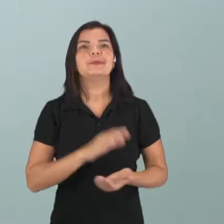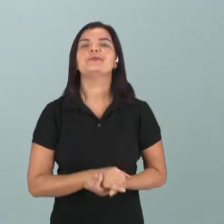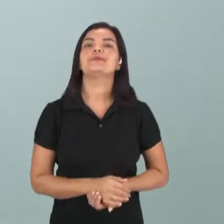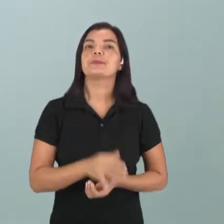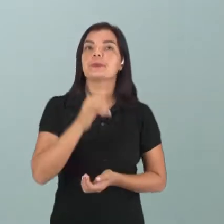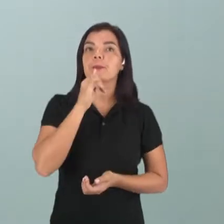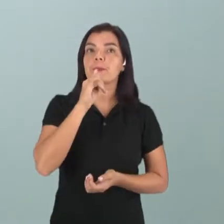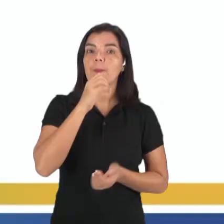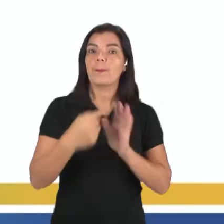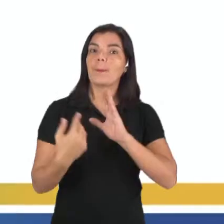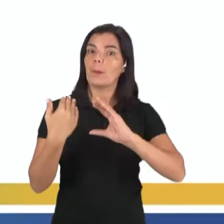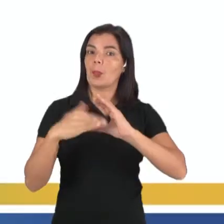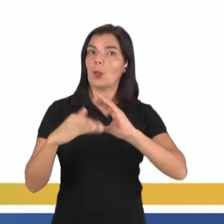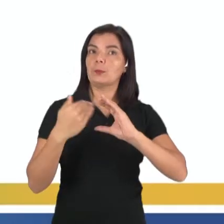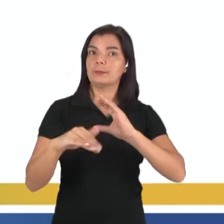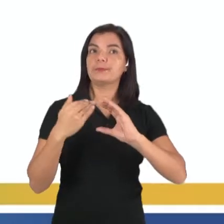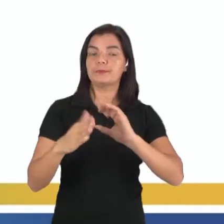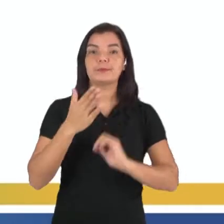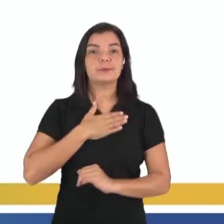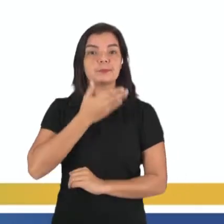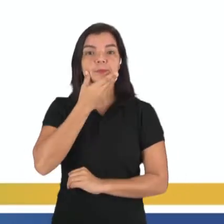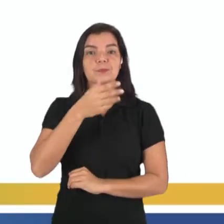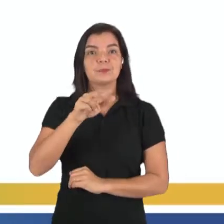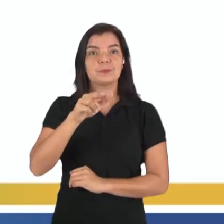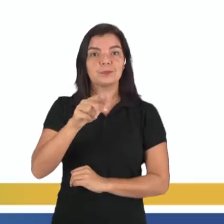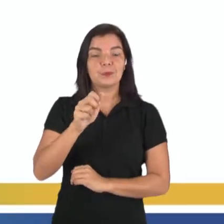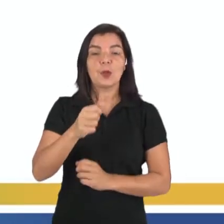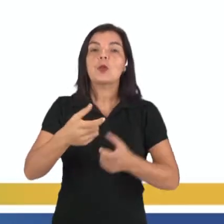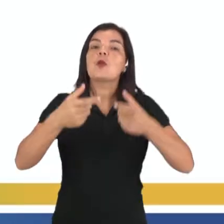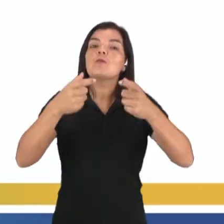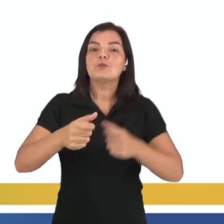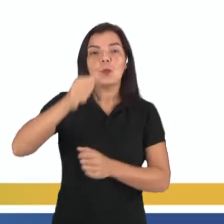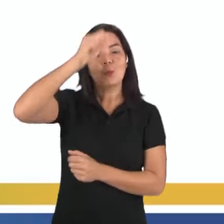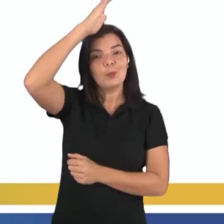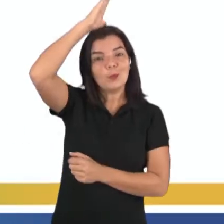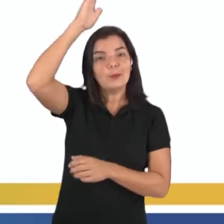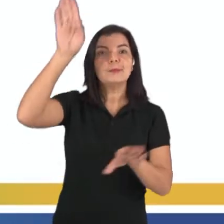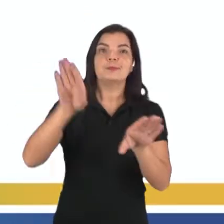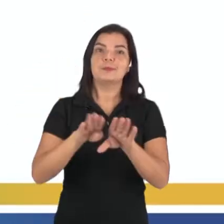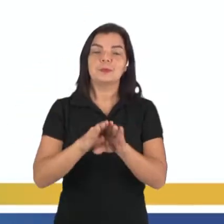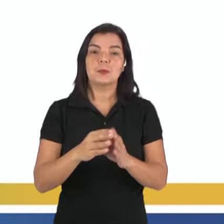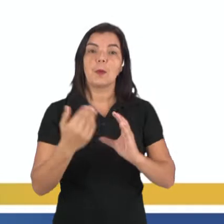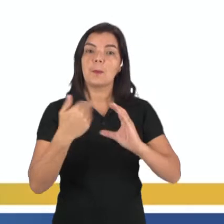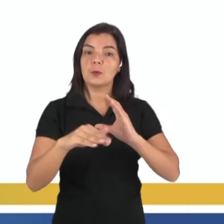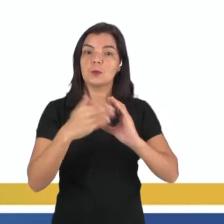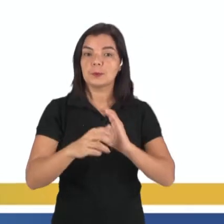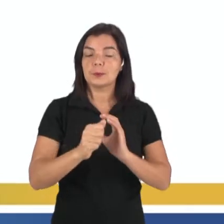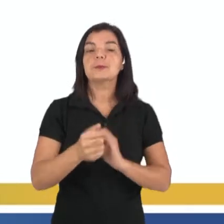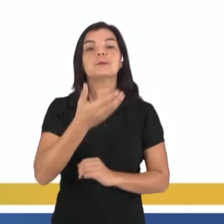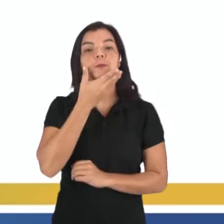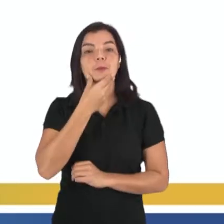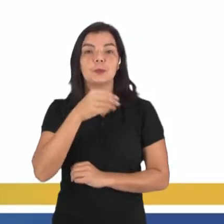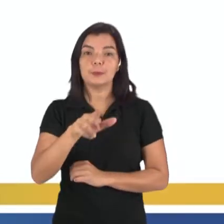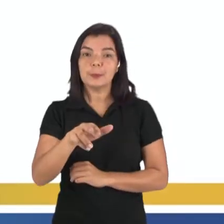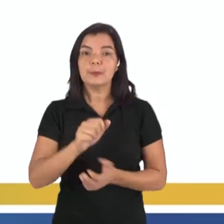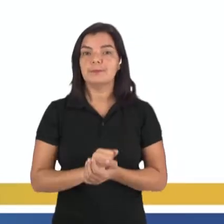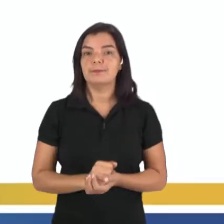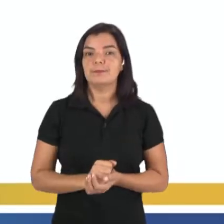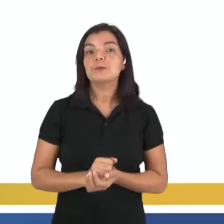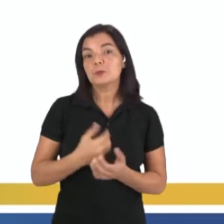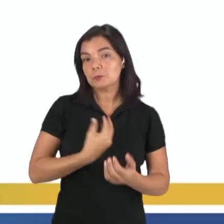Olha só, postei uma mensagem para meu irmão que mora em Roma. Postei uma mensagem para meu irmão que mora em Roma.